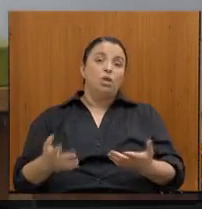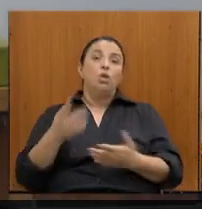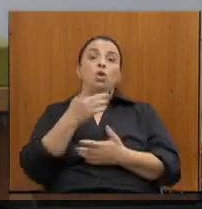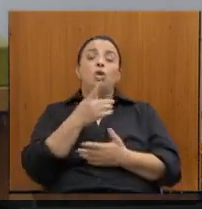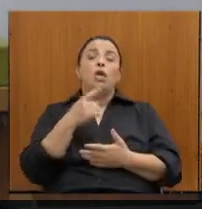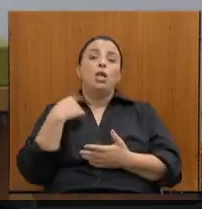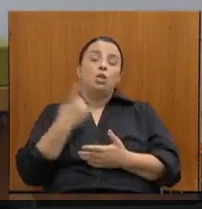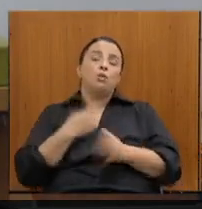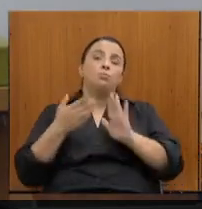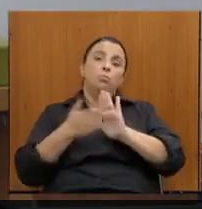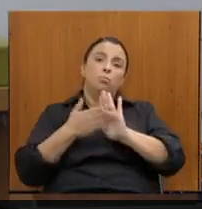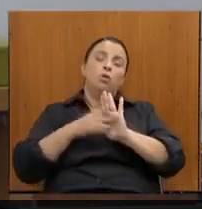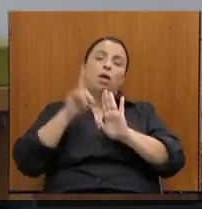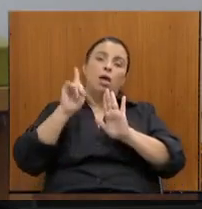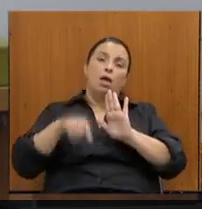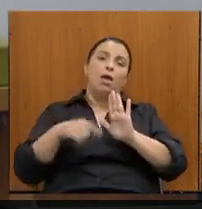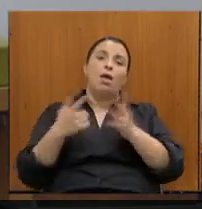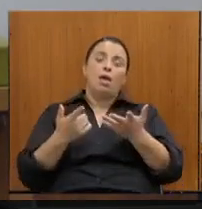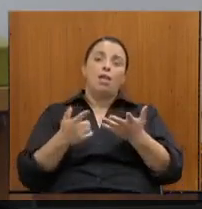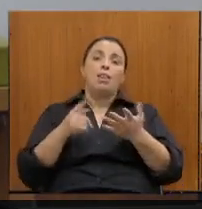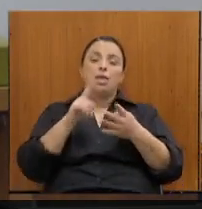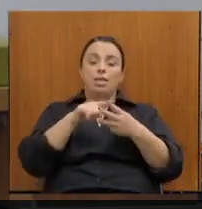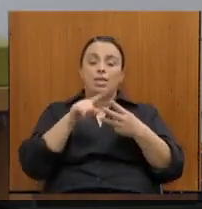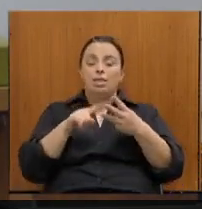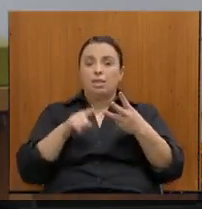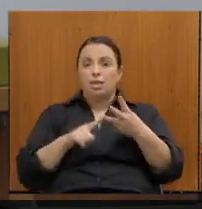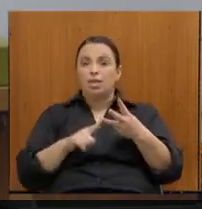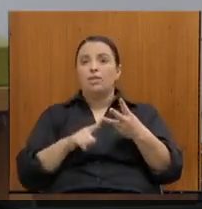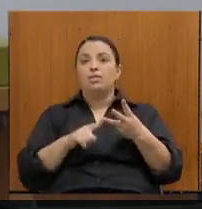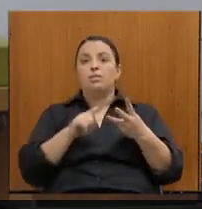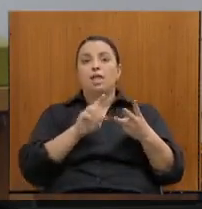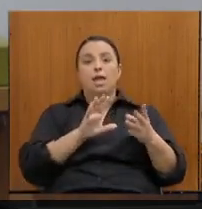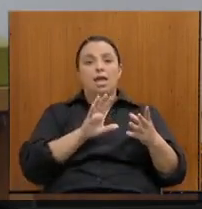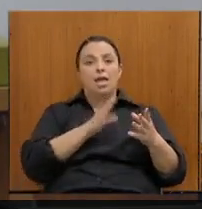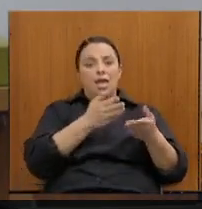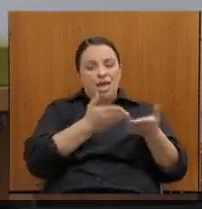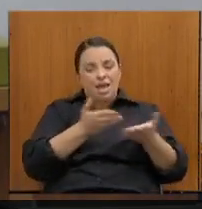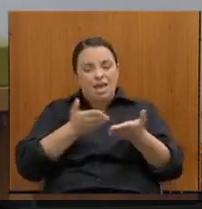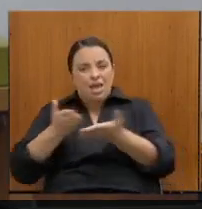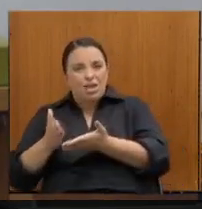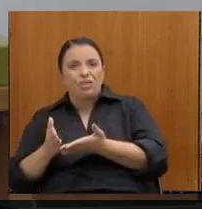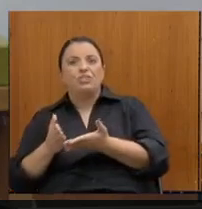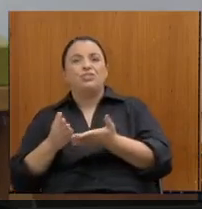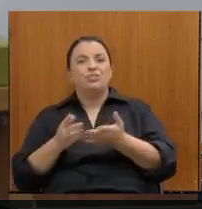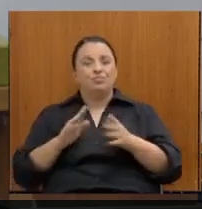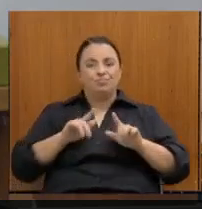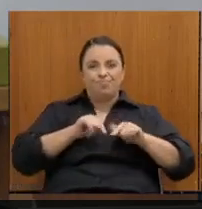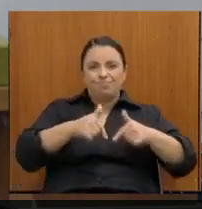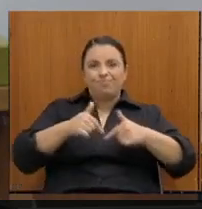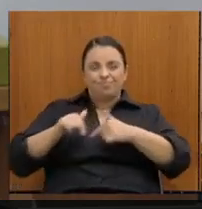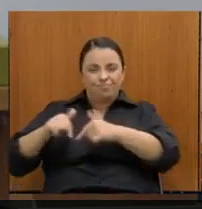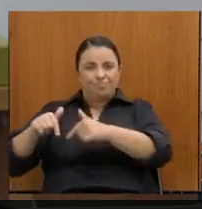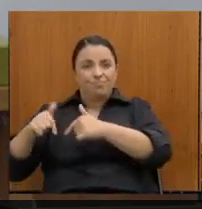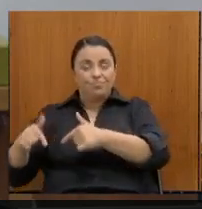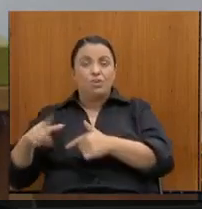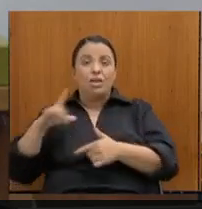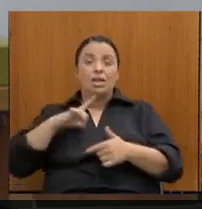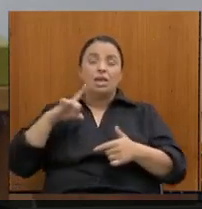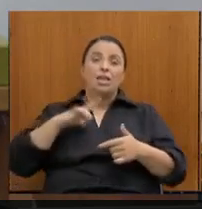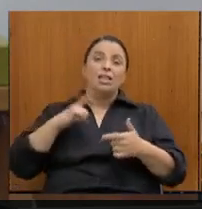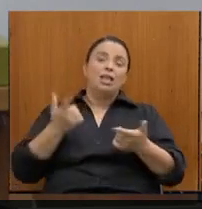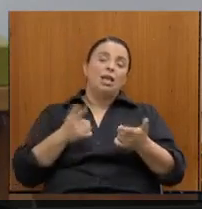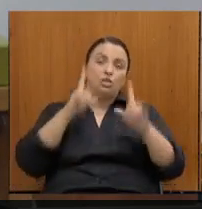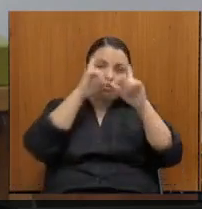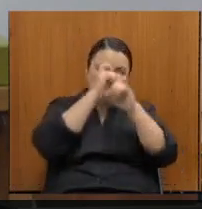era recordando ter três eixos de atuação onde tem Oscar galos e as barreiras a novos entrantes e